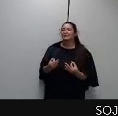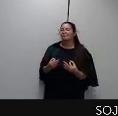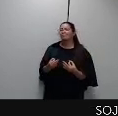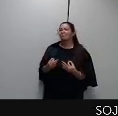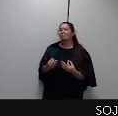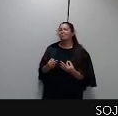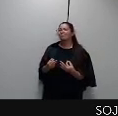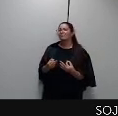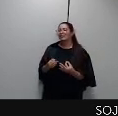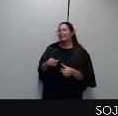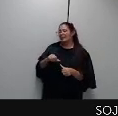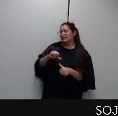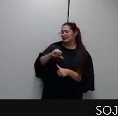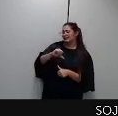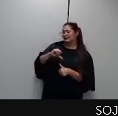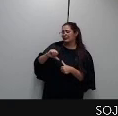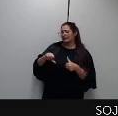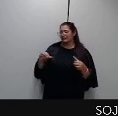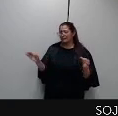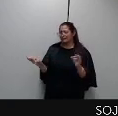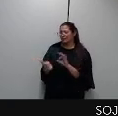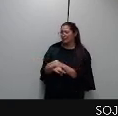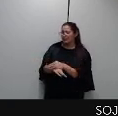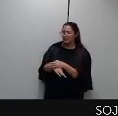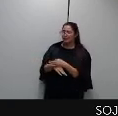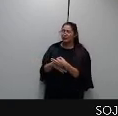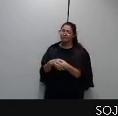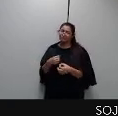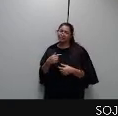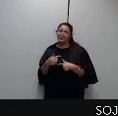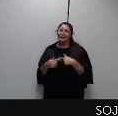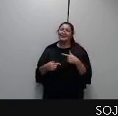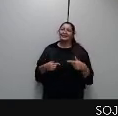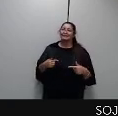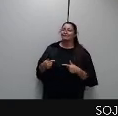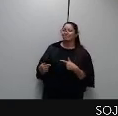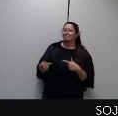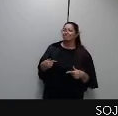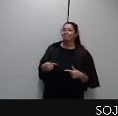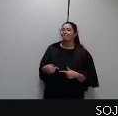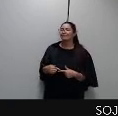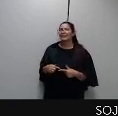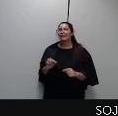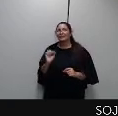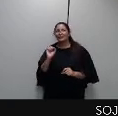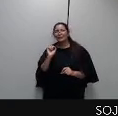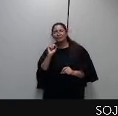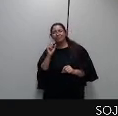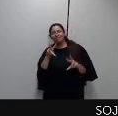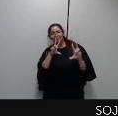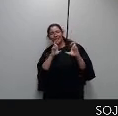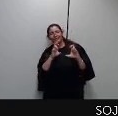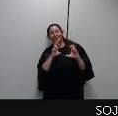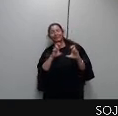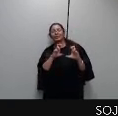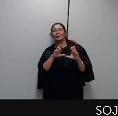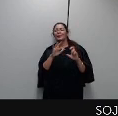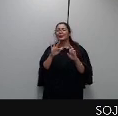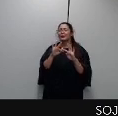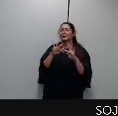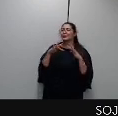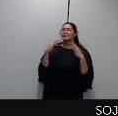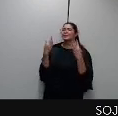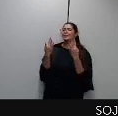formulado de maneira um tanto quanto genérica foi percebido pelo pelo tribunal de origem